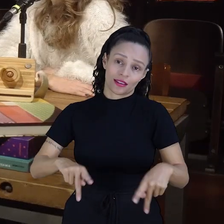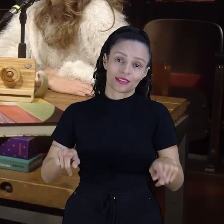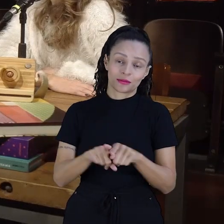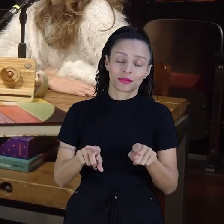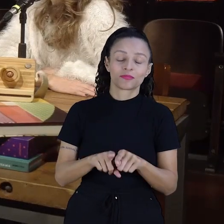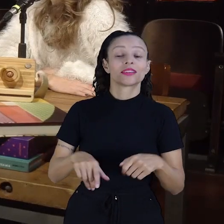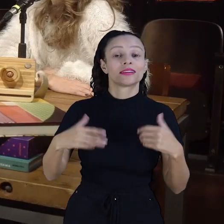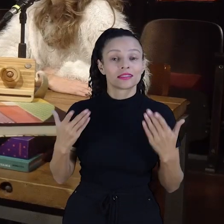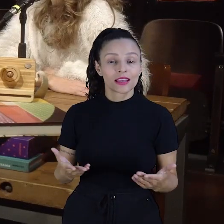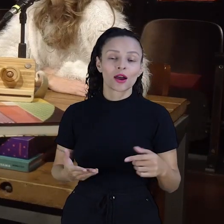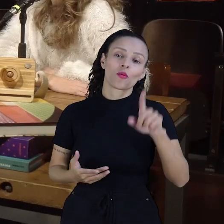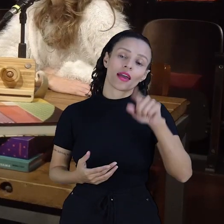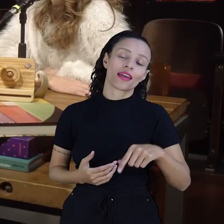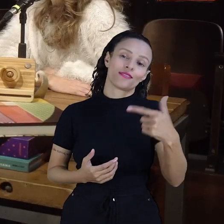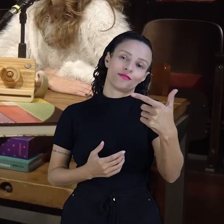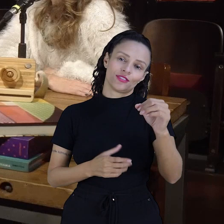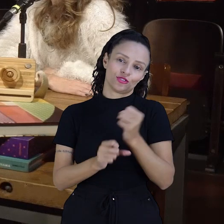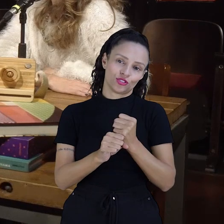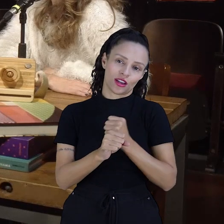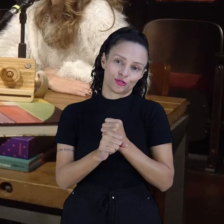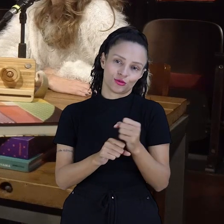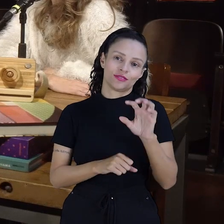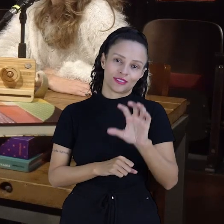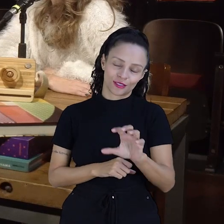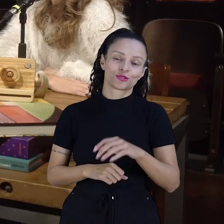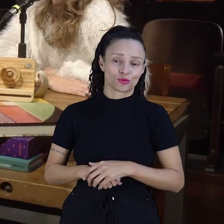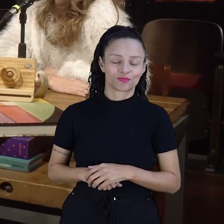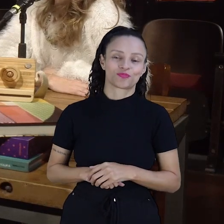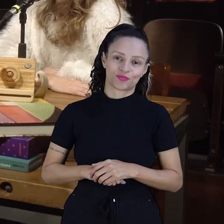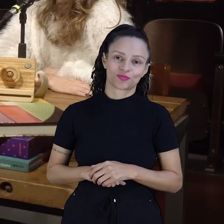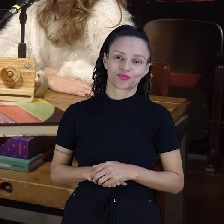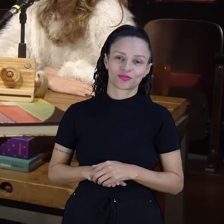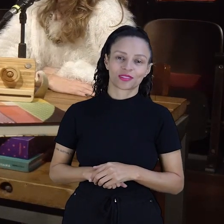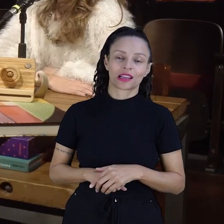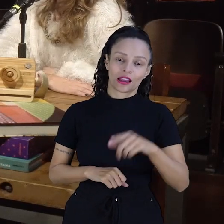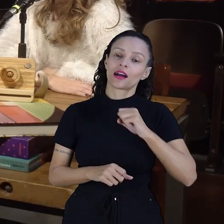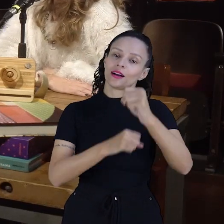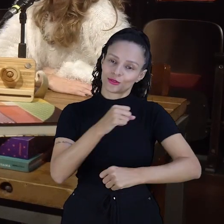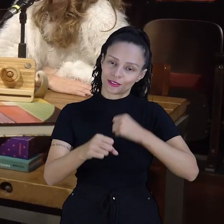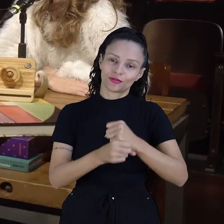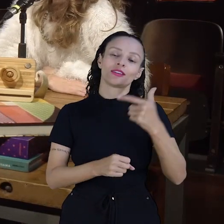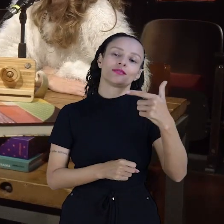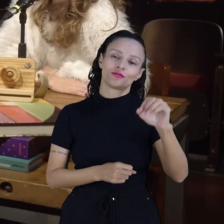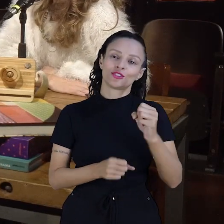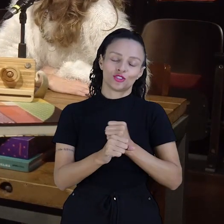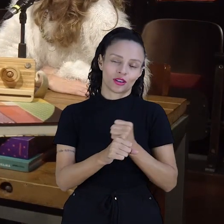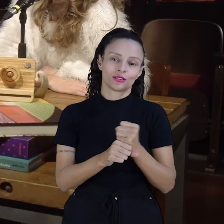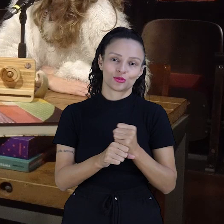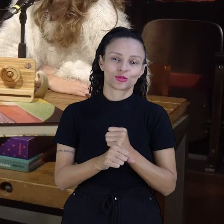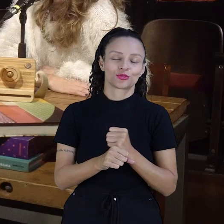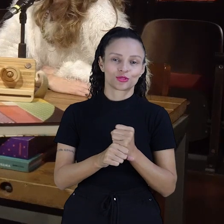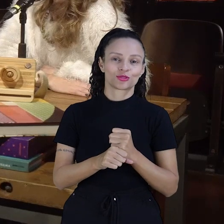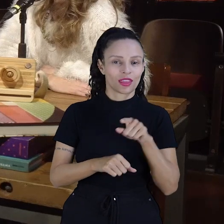meio daqui, assim. Então, nisso, são quase 20 anos. De Tupi-Pererê. Sim. Ano que vem, 20